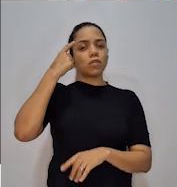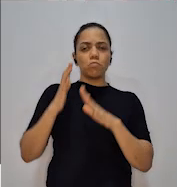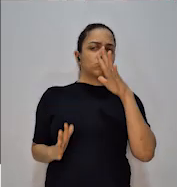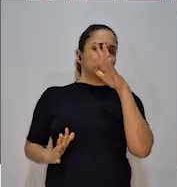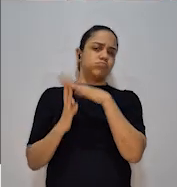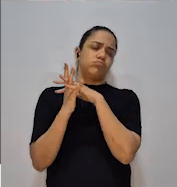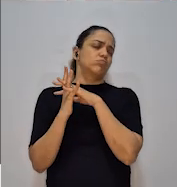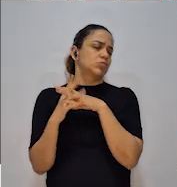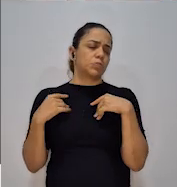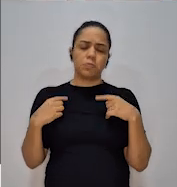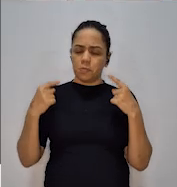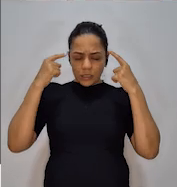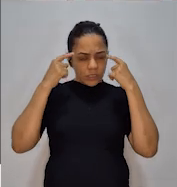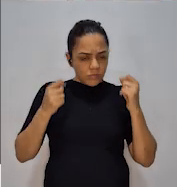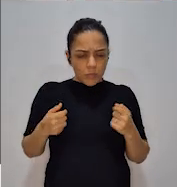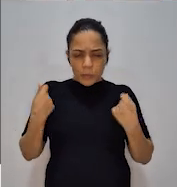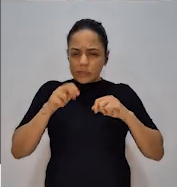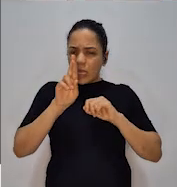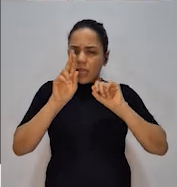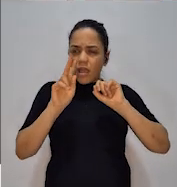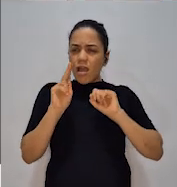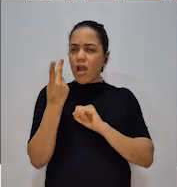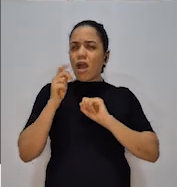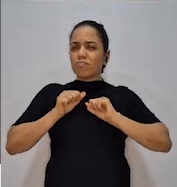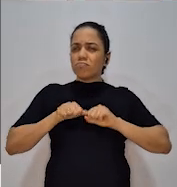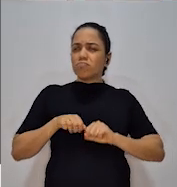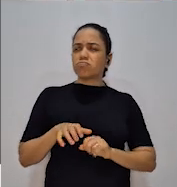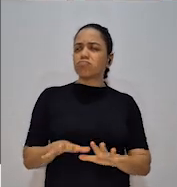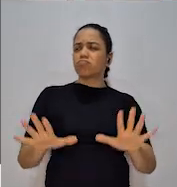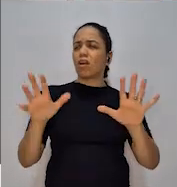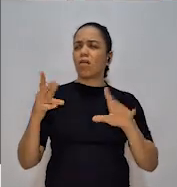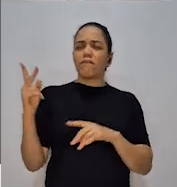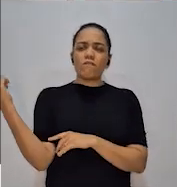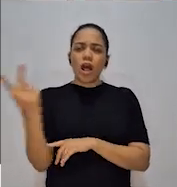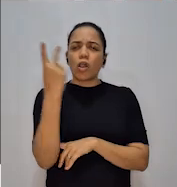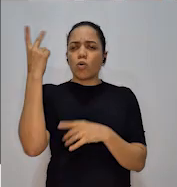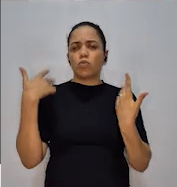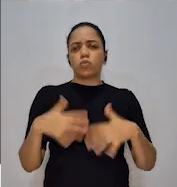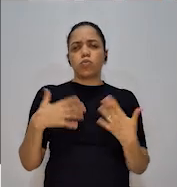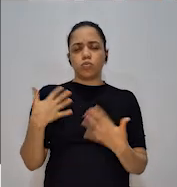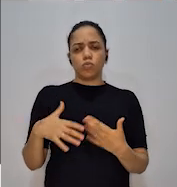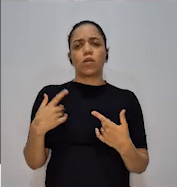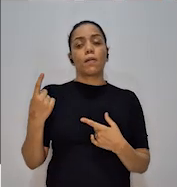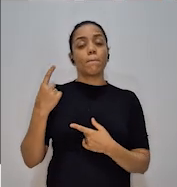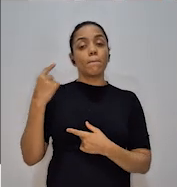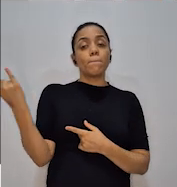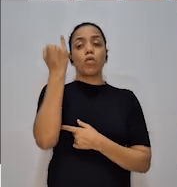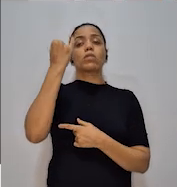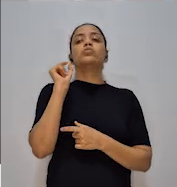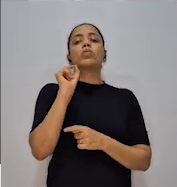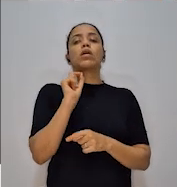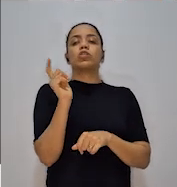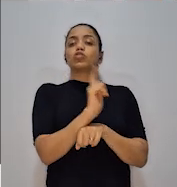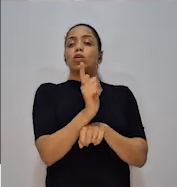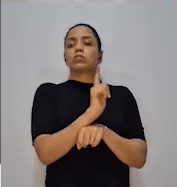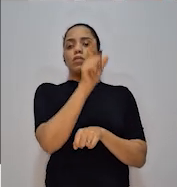essa expansão do RH como algo extremamente valioso e necessário para a gestão de pessoas na Bahia